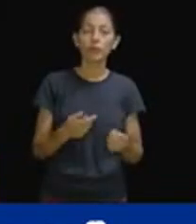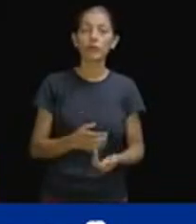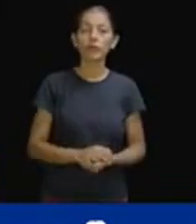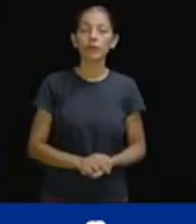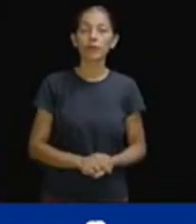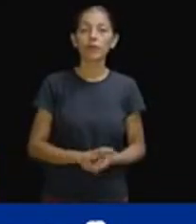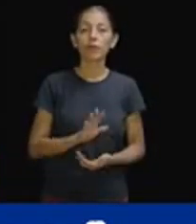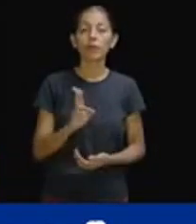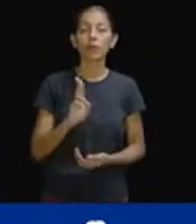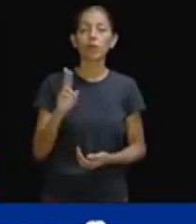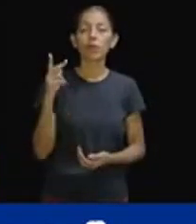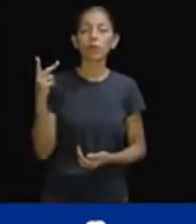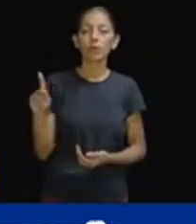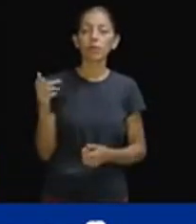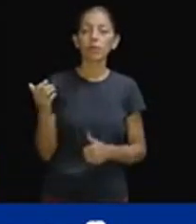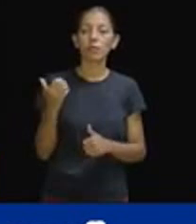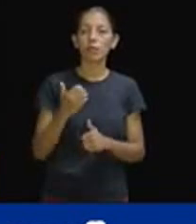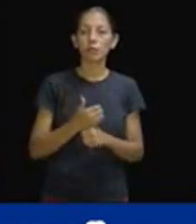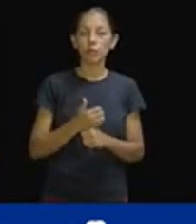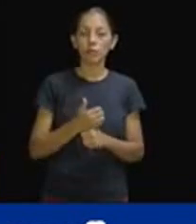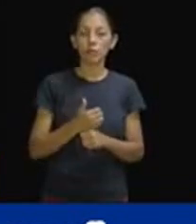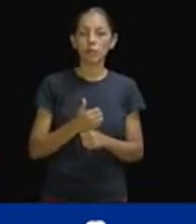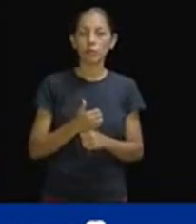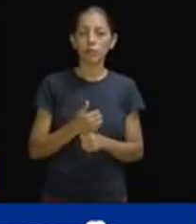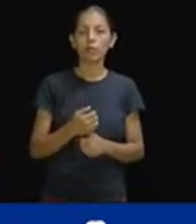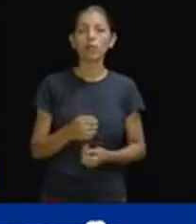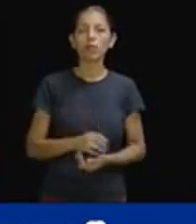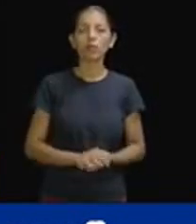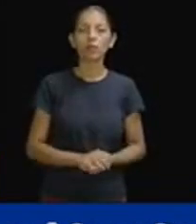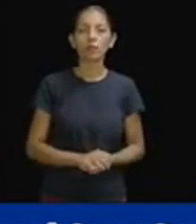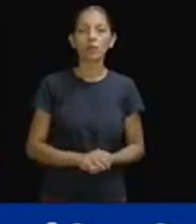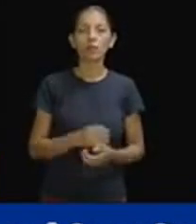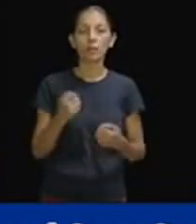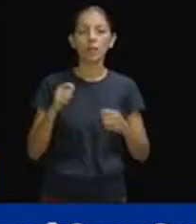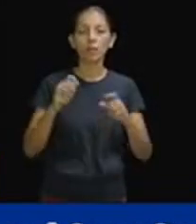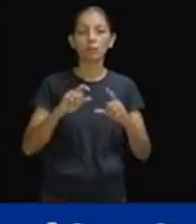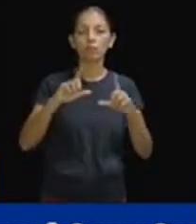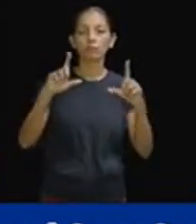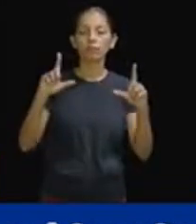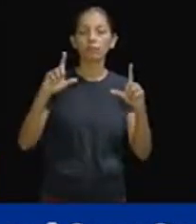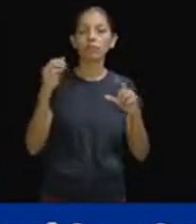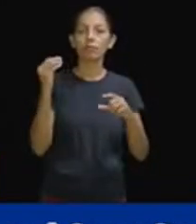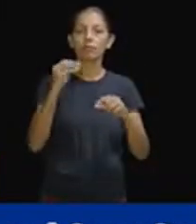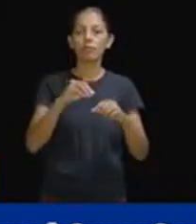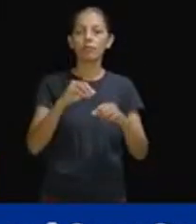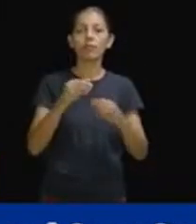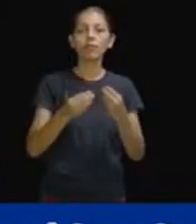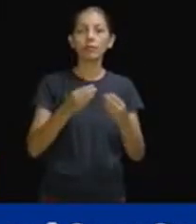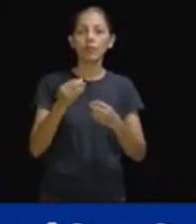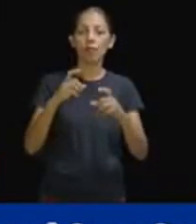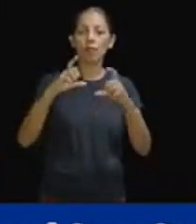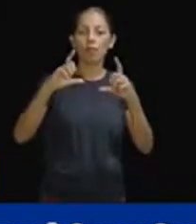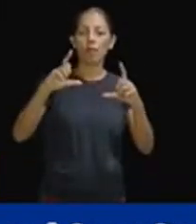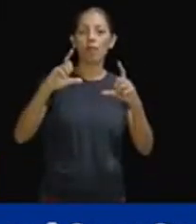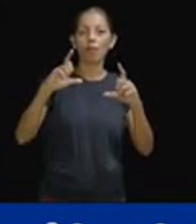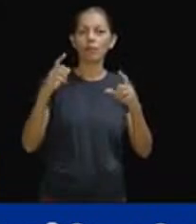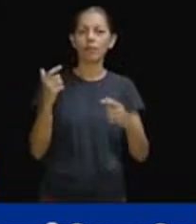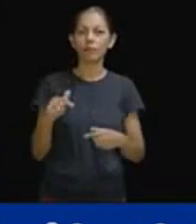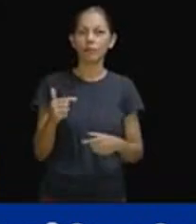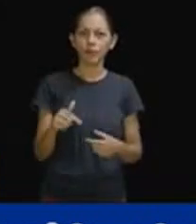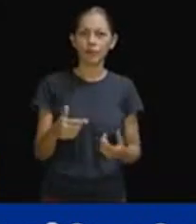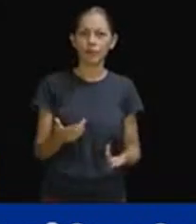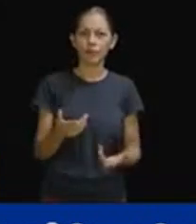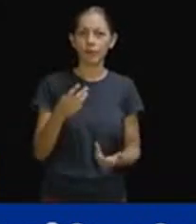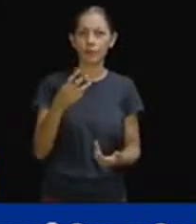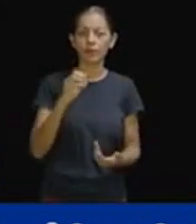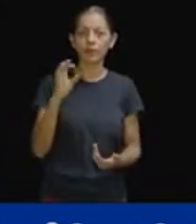o nome do vice-candidato deve ser claro, legível, com proporção de 30%, com tamanho de 30%.